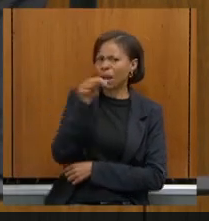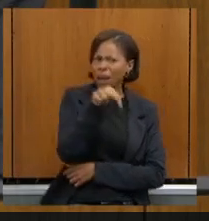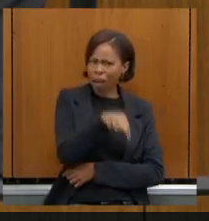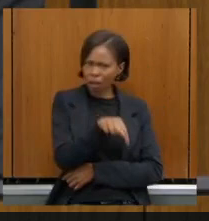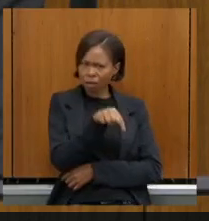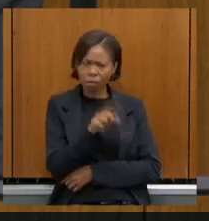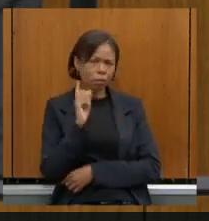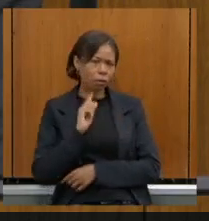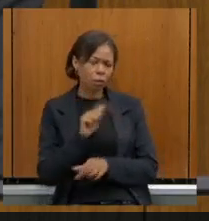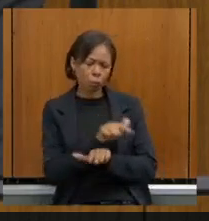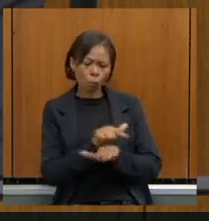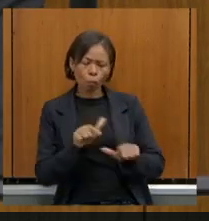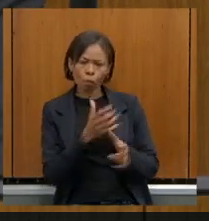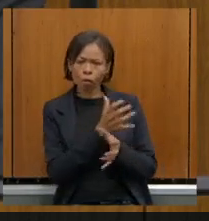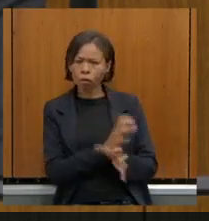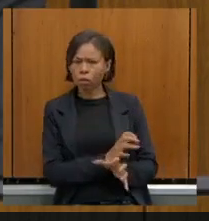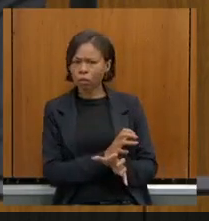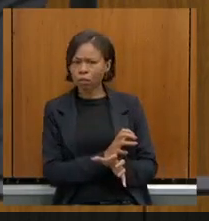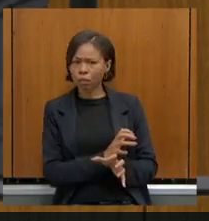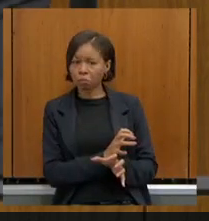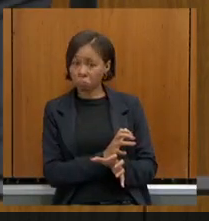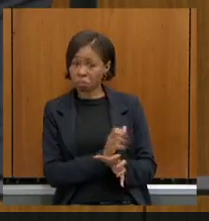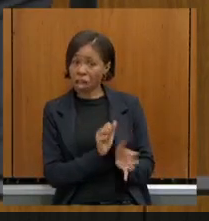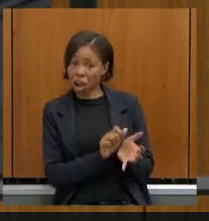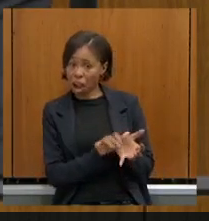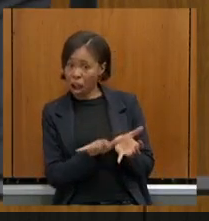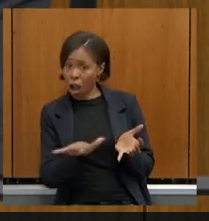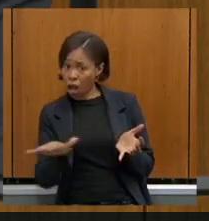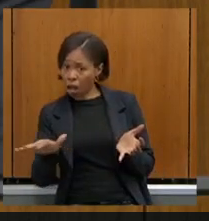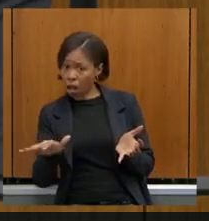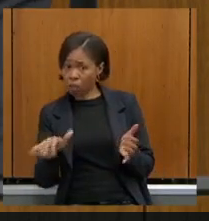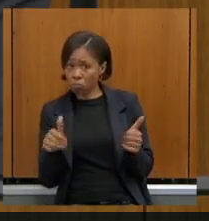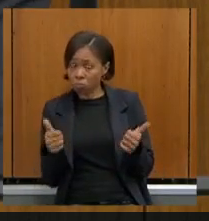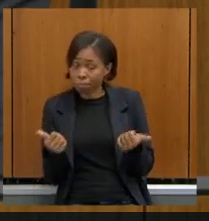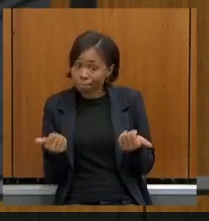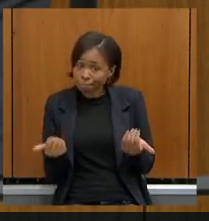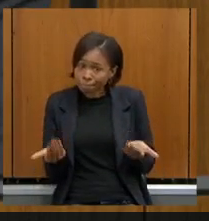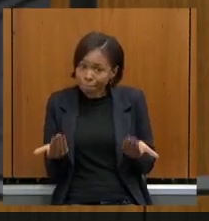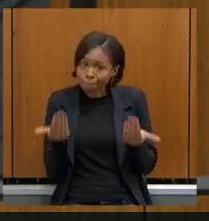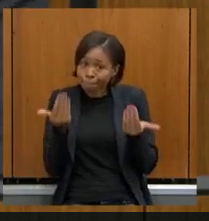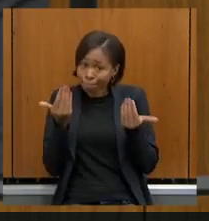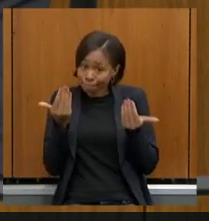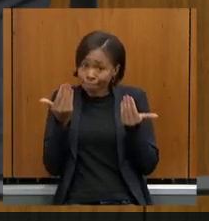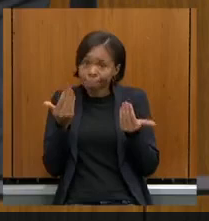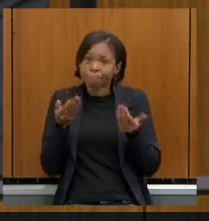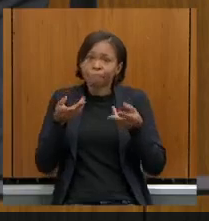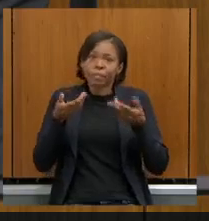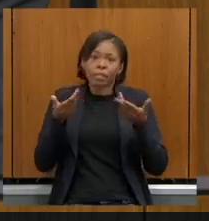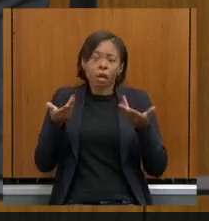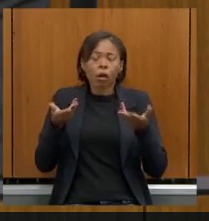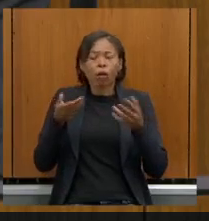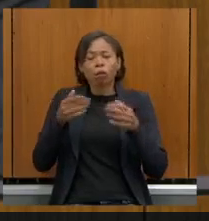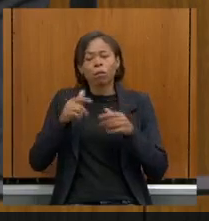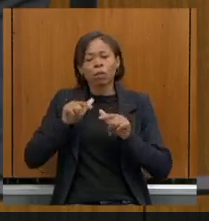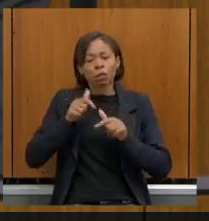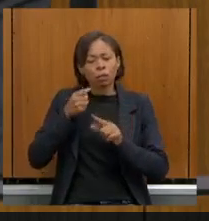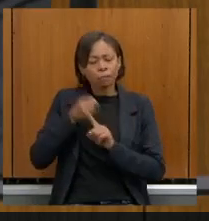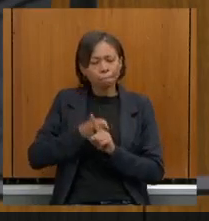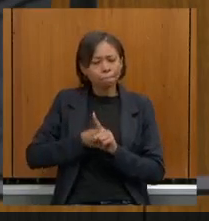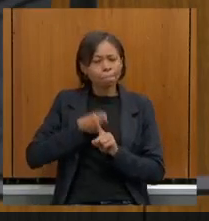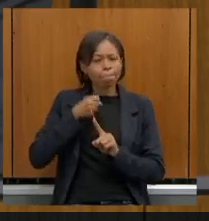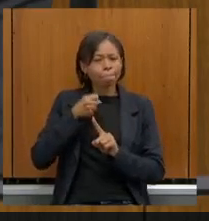águas estão sendo utilizadas para aquilo né enfim então dentro dessa luta aí que já vem se arrastando há um longo tempo